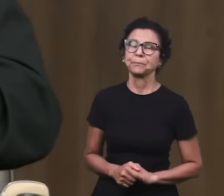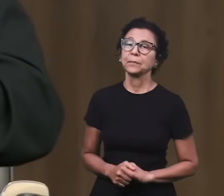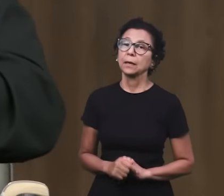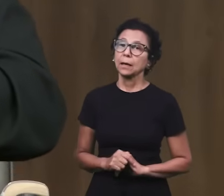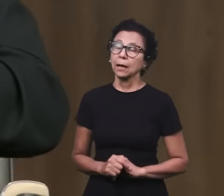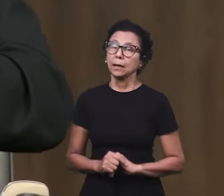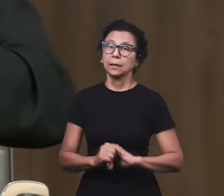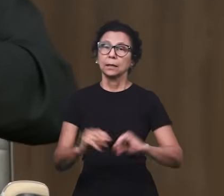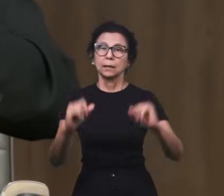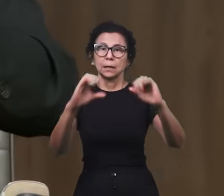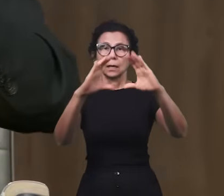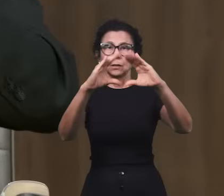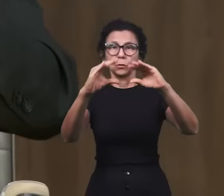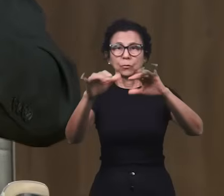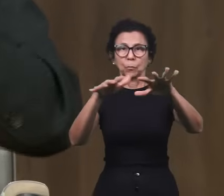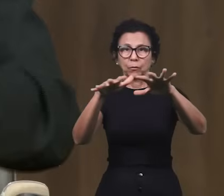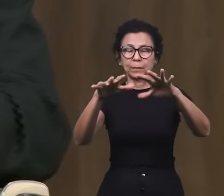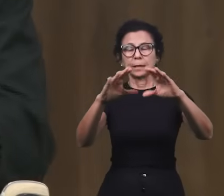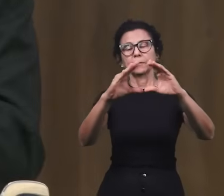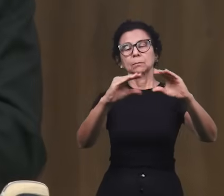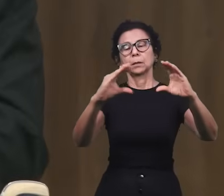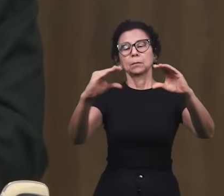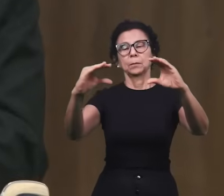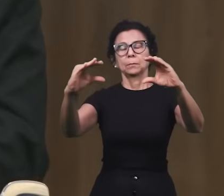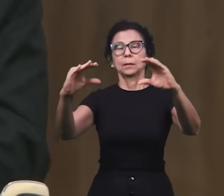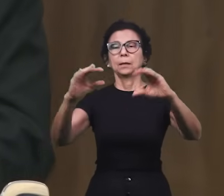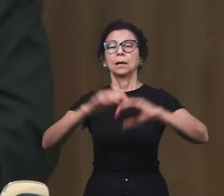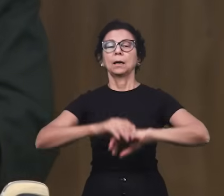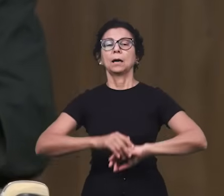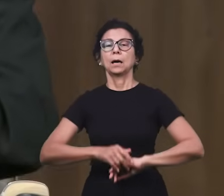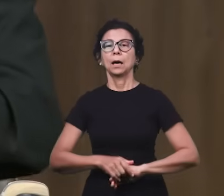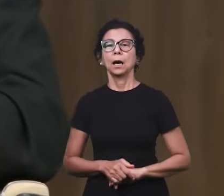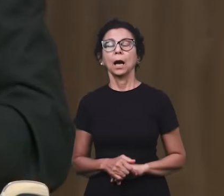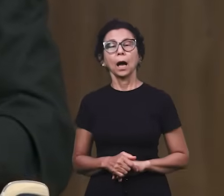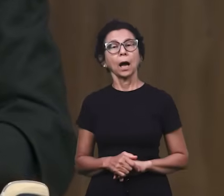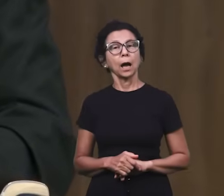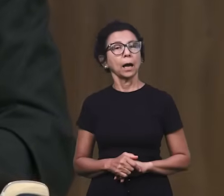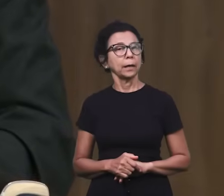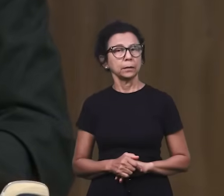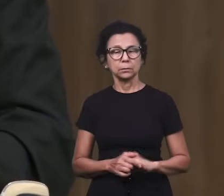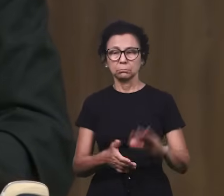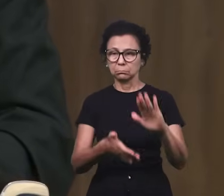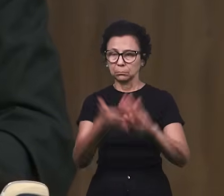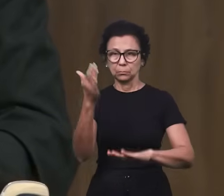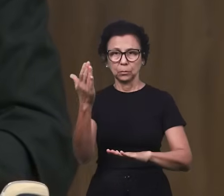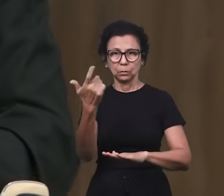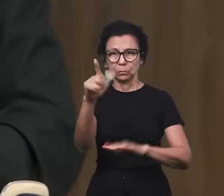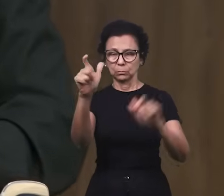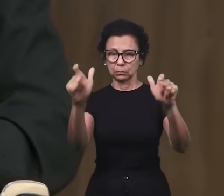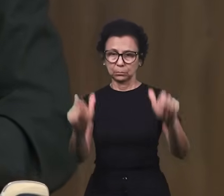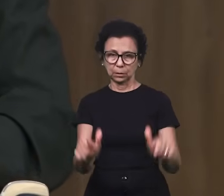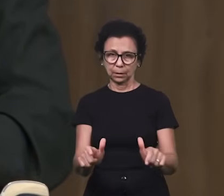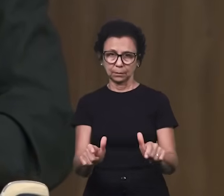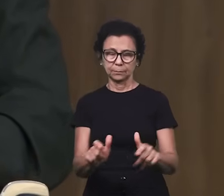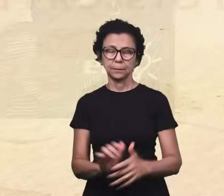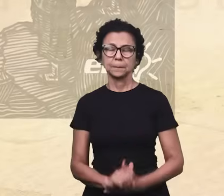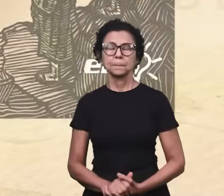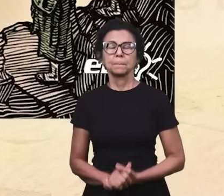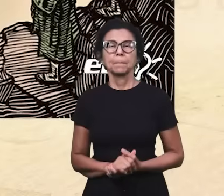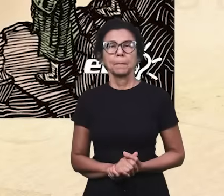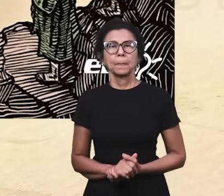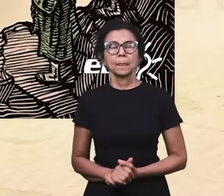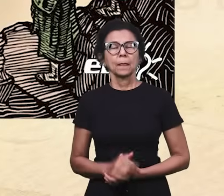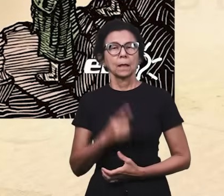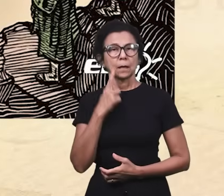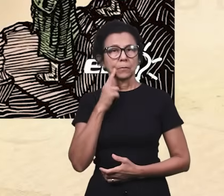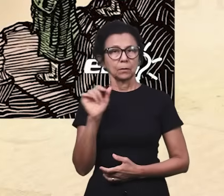em deslocamento no deserto, existia uma outra ordem de sequência. Então, por exemplo, ali